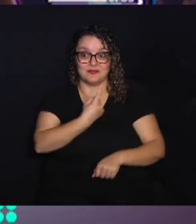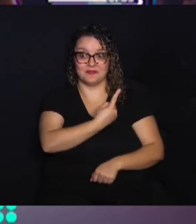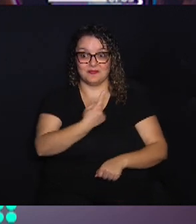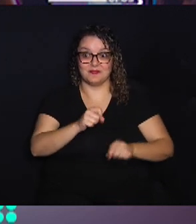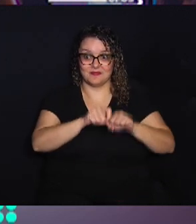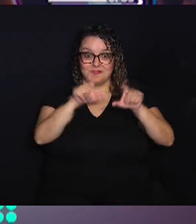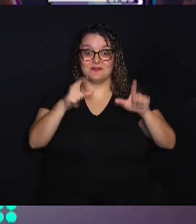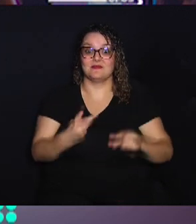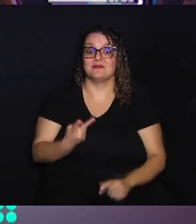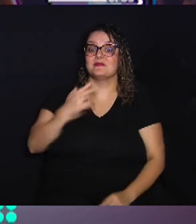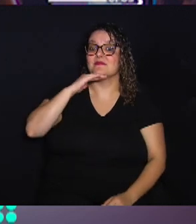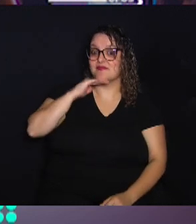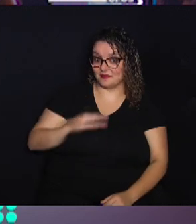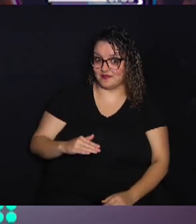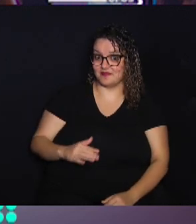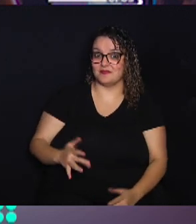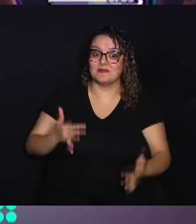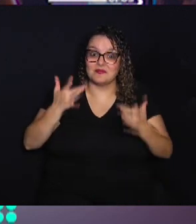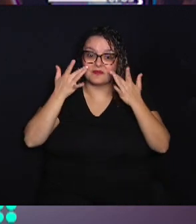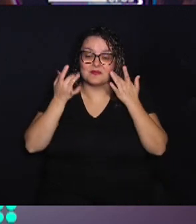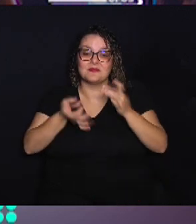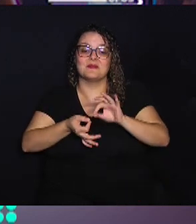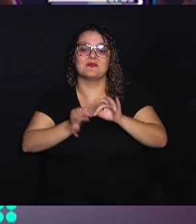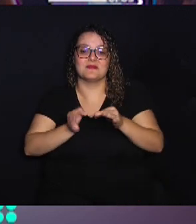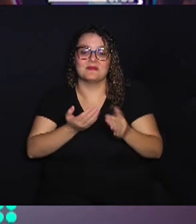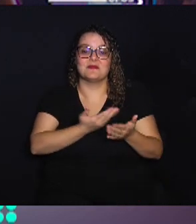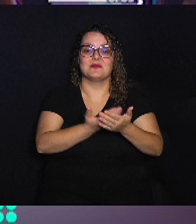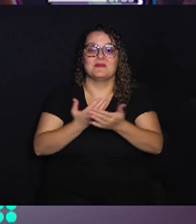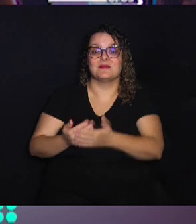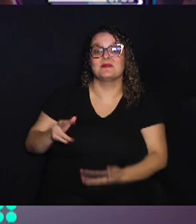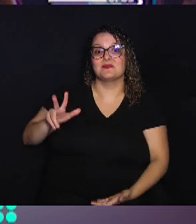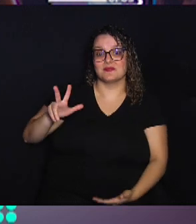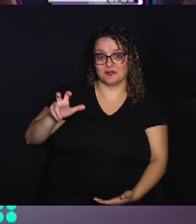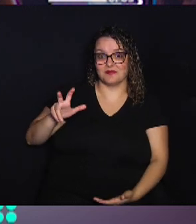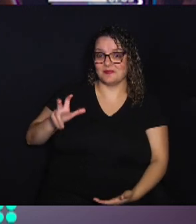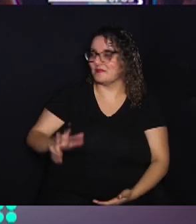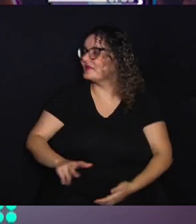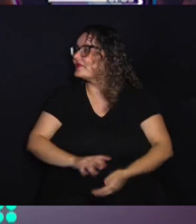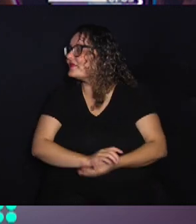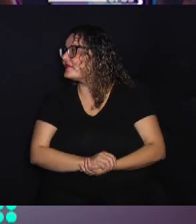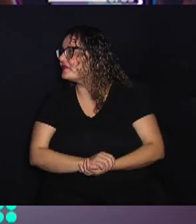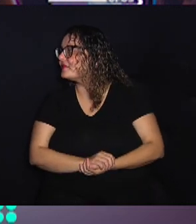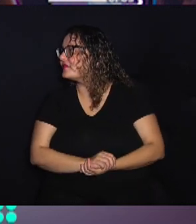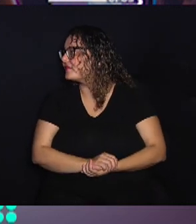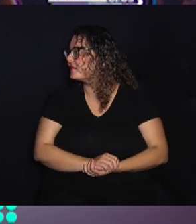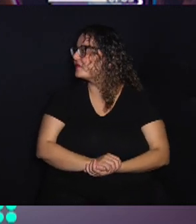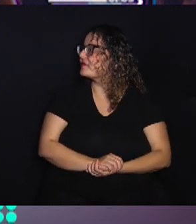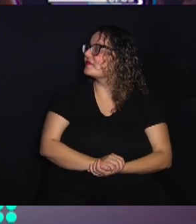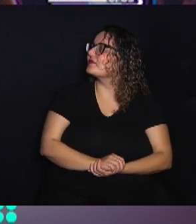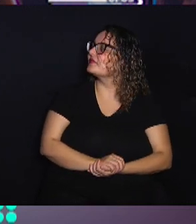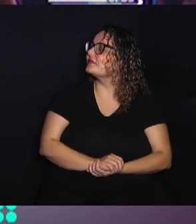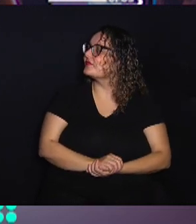às 2h no Teatro Oficina do Estudante, no Iguatemi, Campinas.